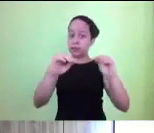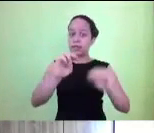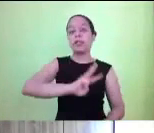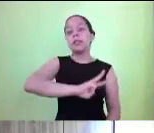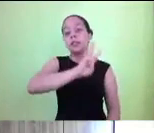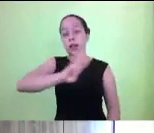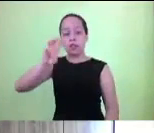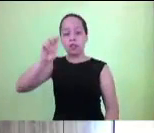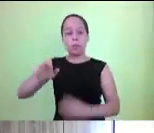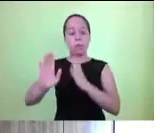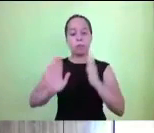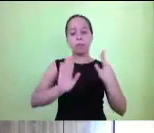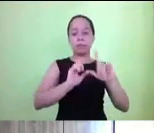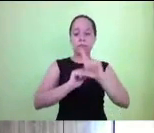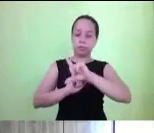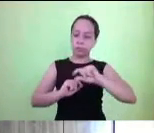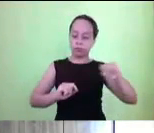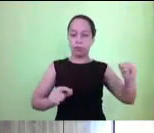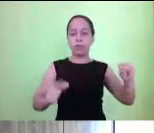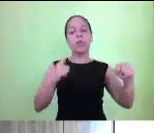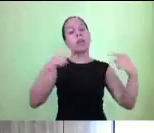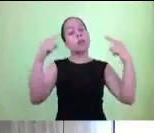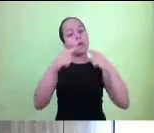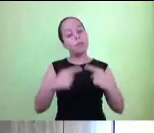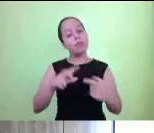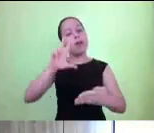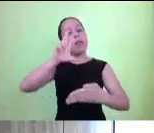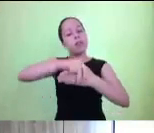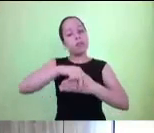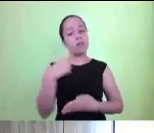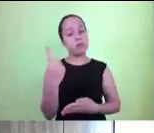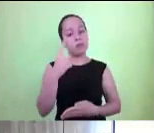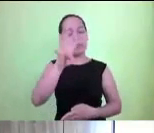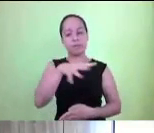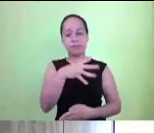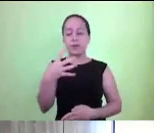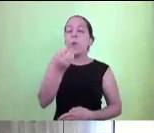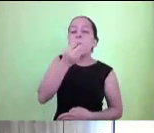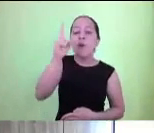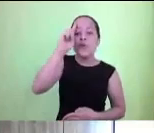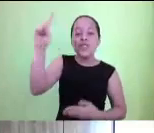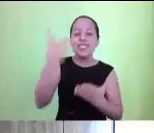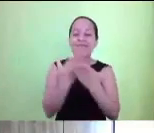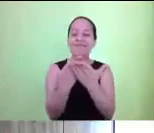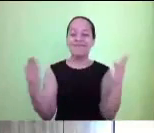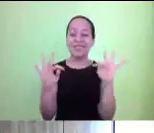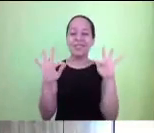conforme divulgado no anexo 1, cronograma. Tenham um bom dia a todos.